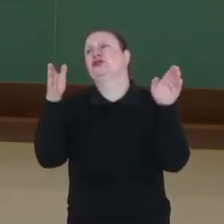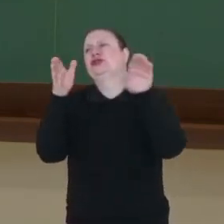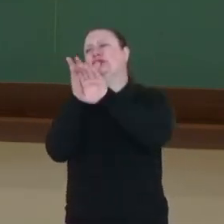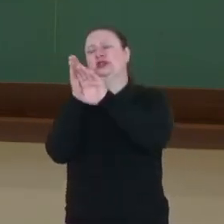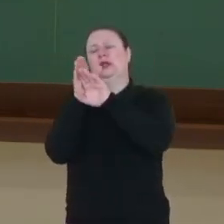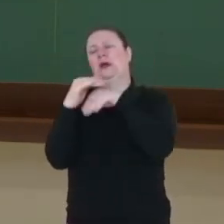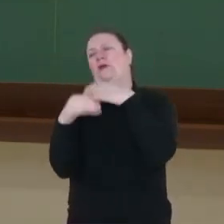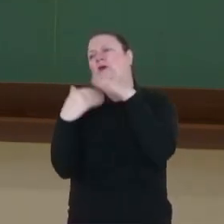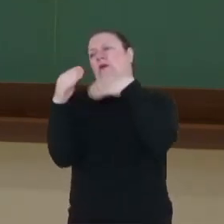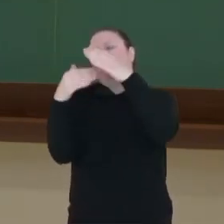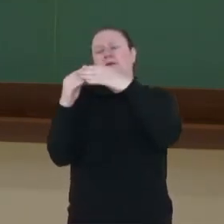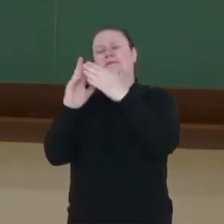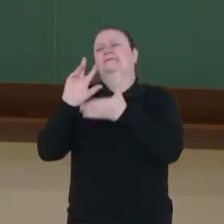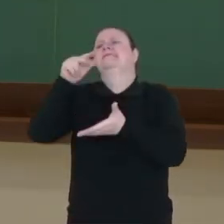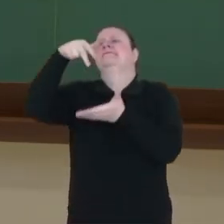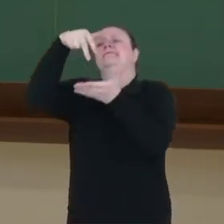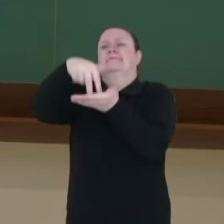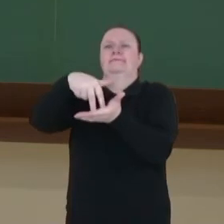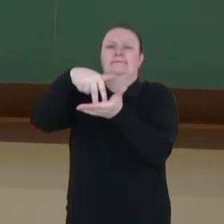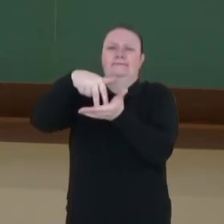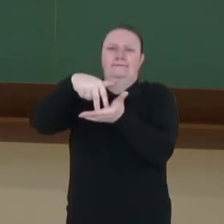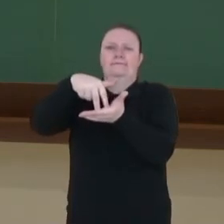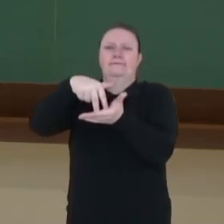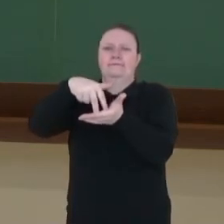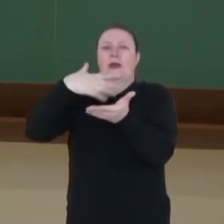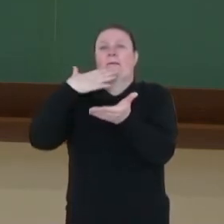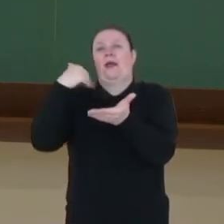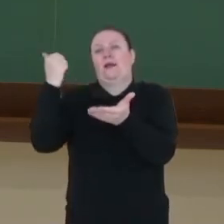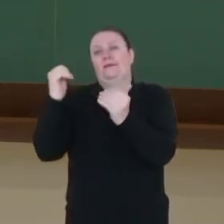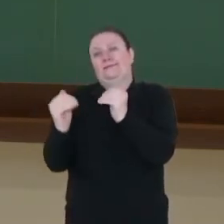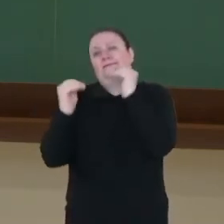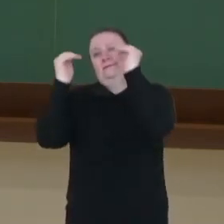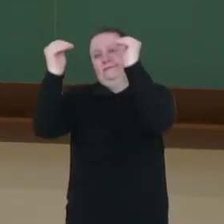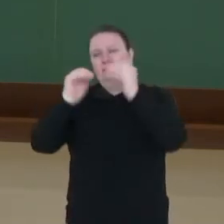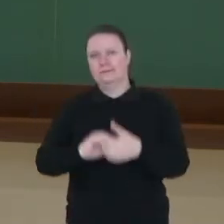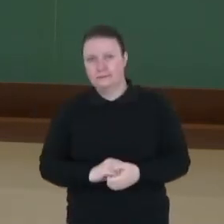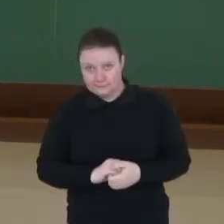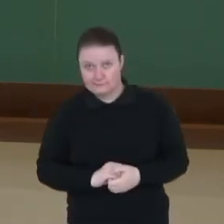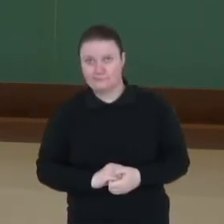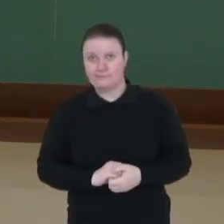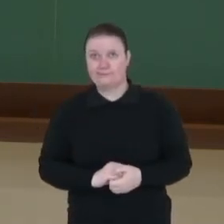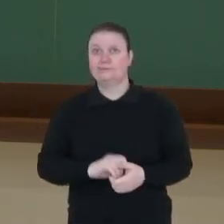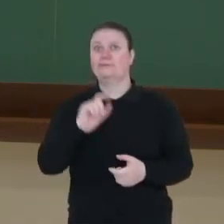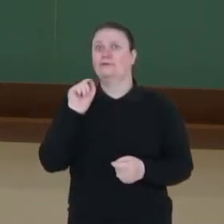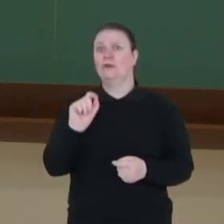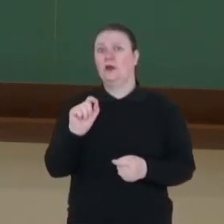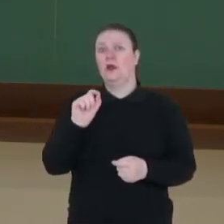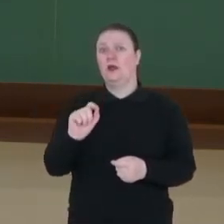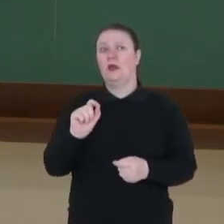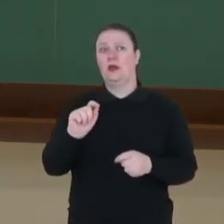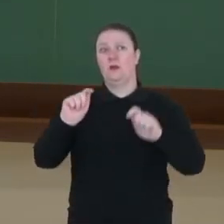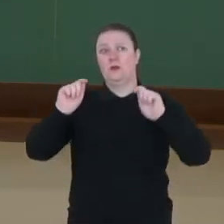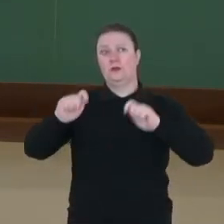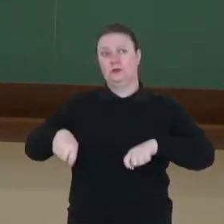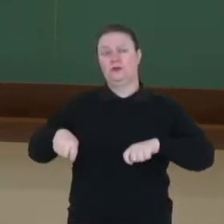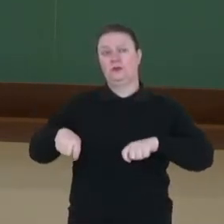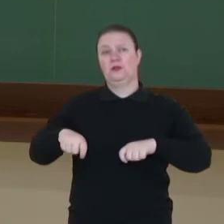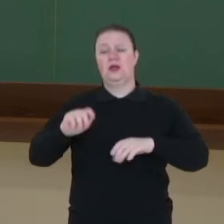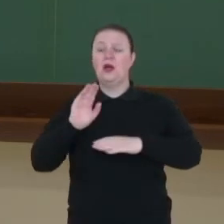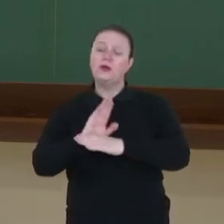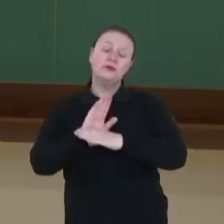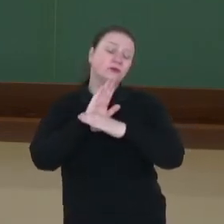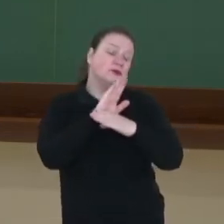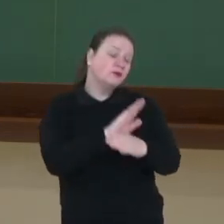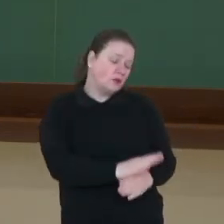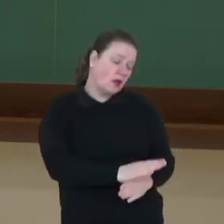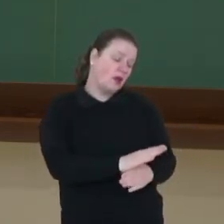da evolução e estavam lá no topo da evolução. Quem poderia ajudar esses africanos e